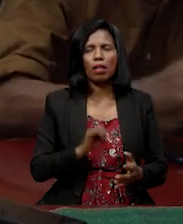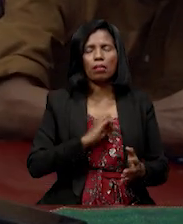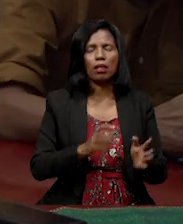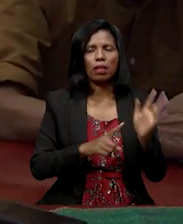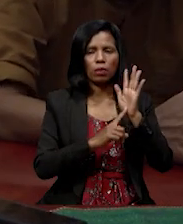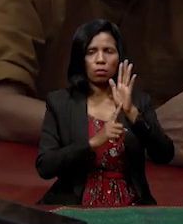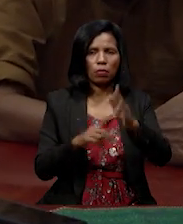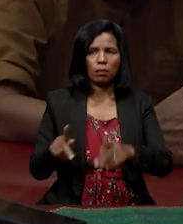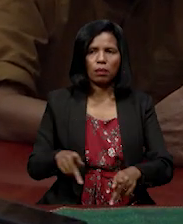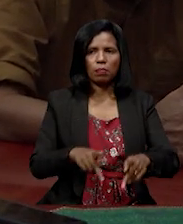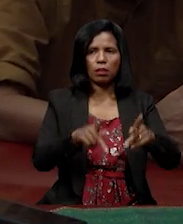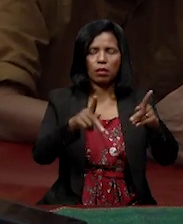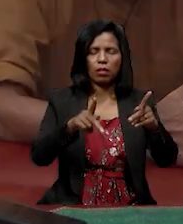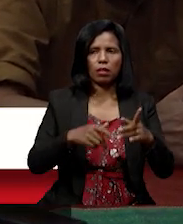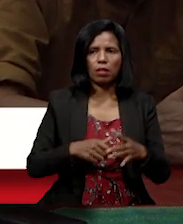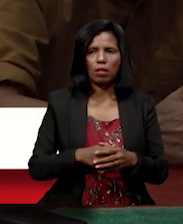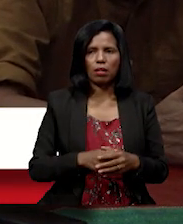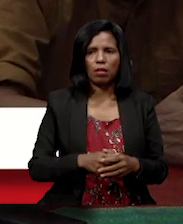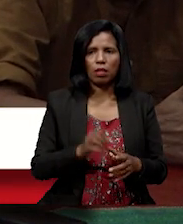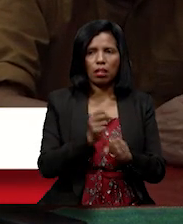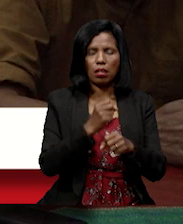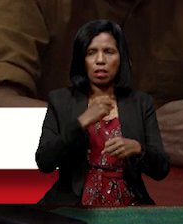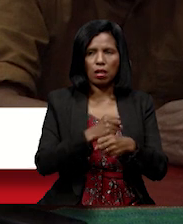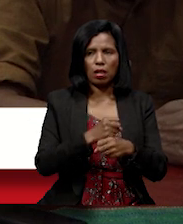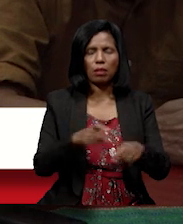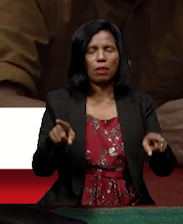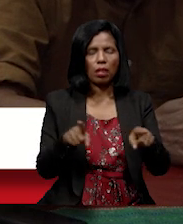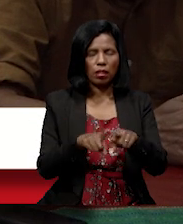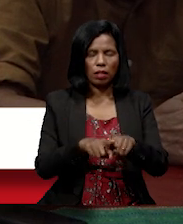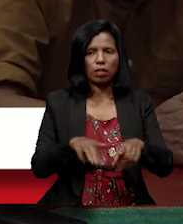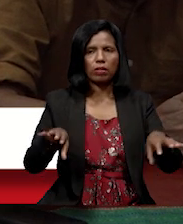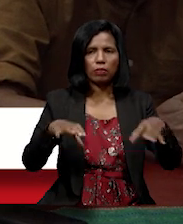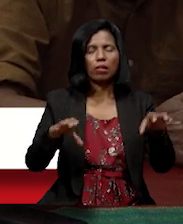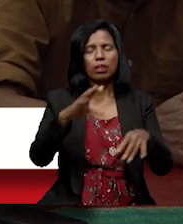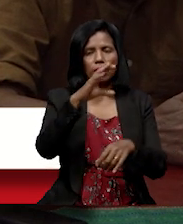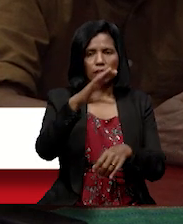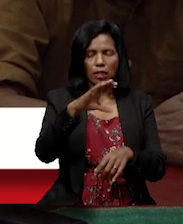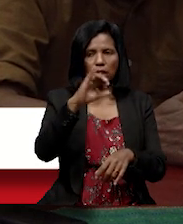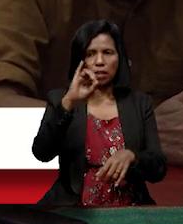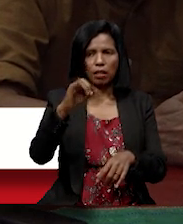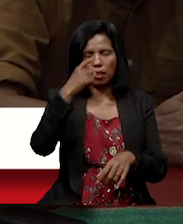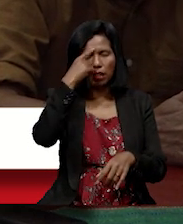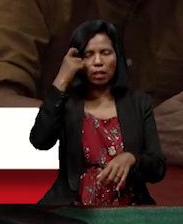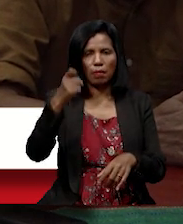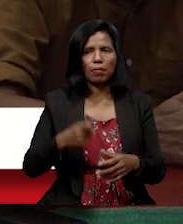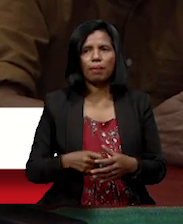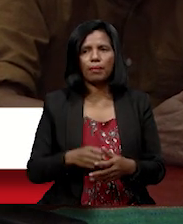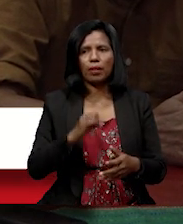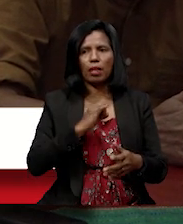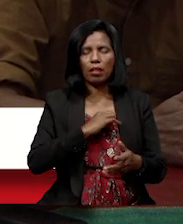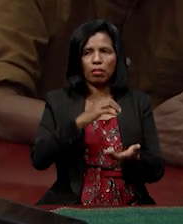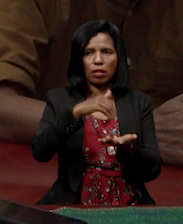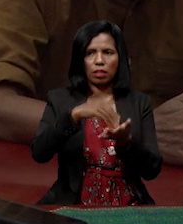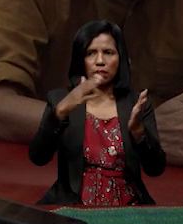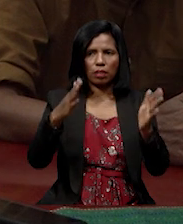liusi kataka durante halau função nessa Conselho de Imprensa, também há a pronúncia a unha disponível candidata